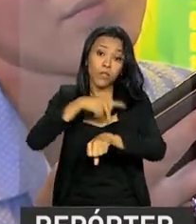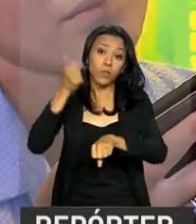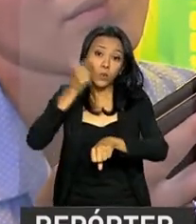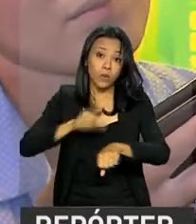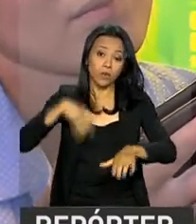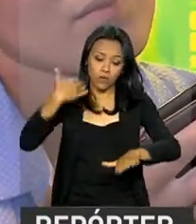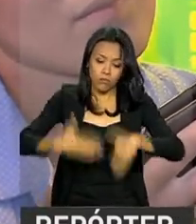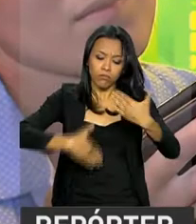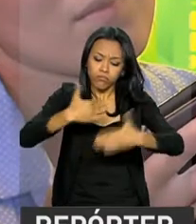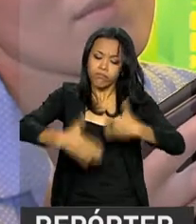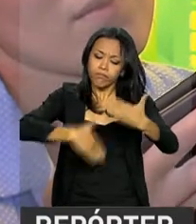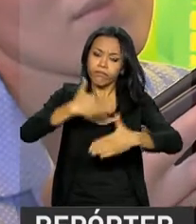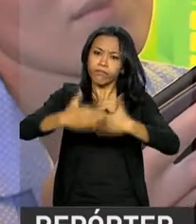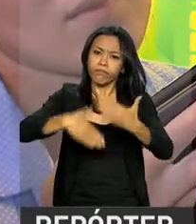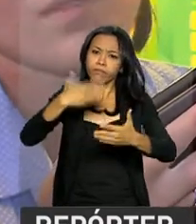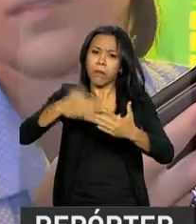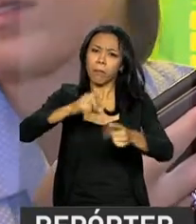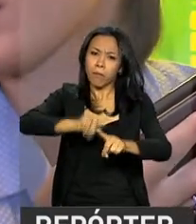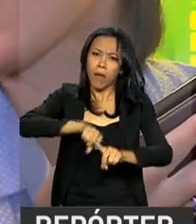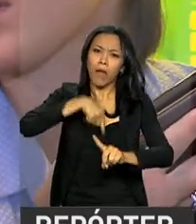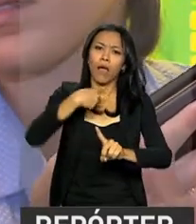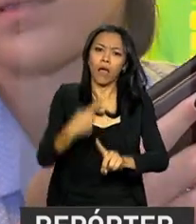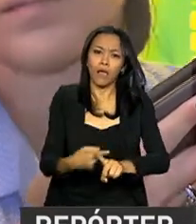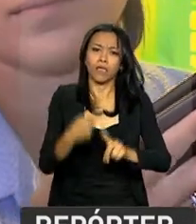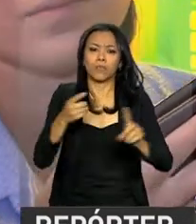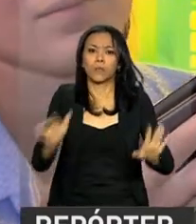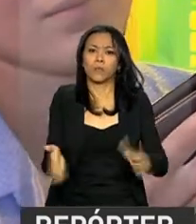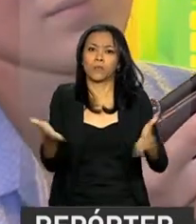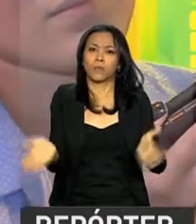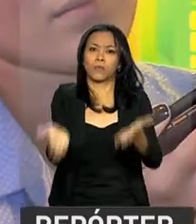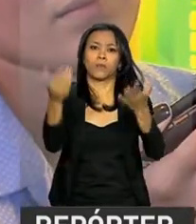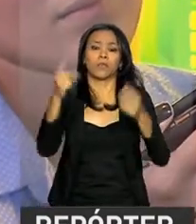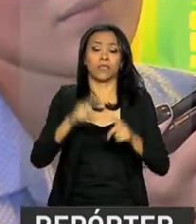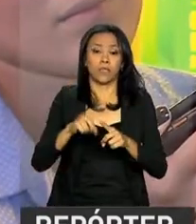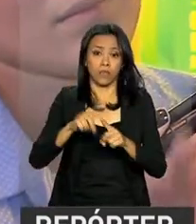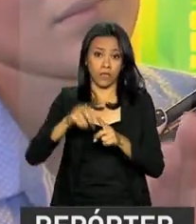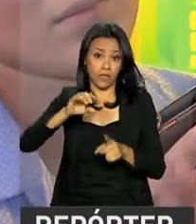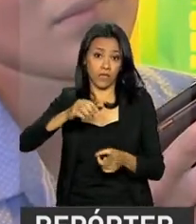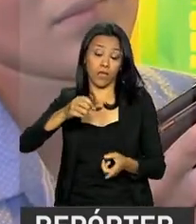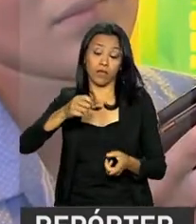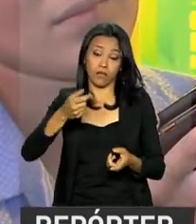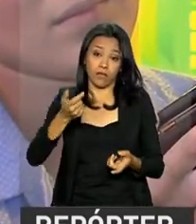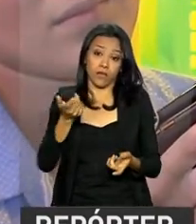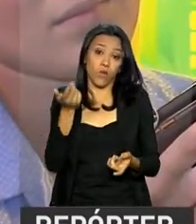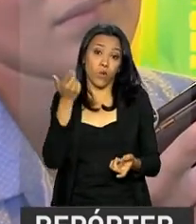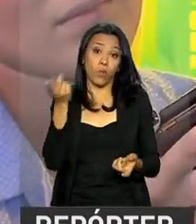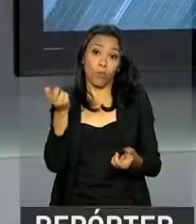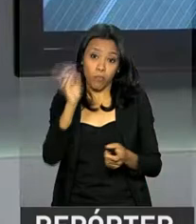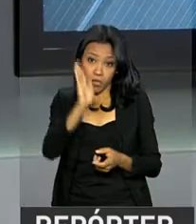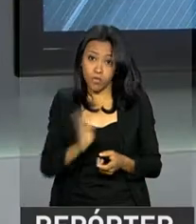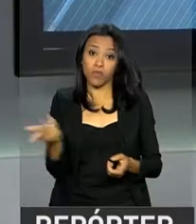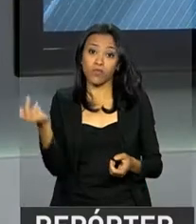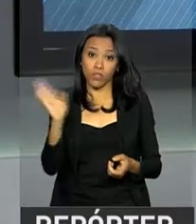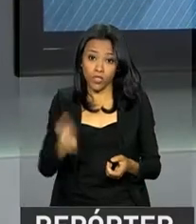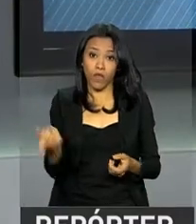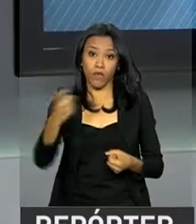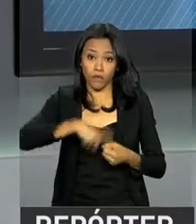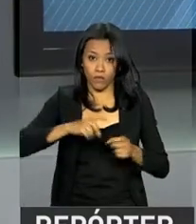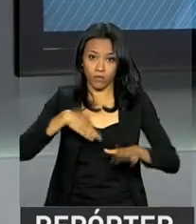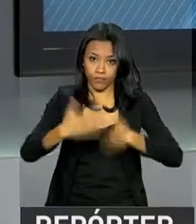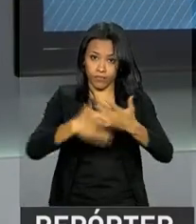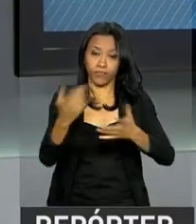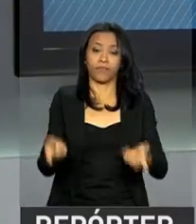aumentando a produtividade do país as taxas do evento eo brasil já voltou a crescer o